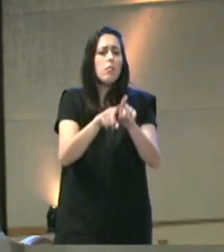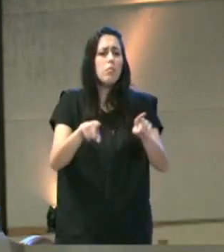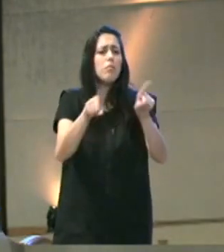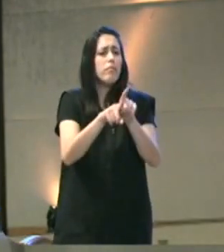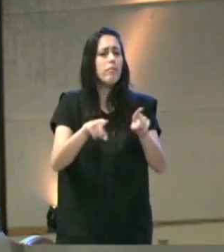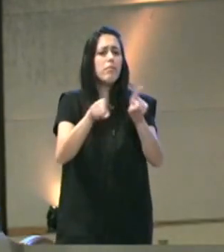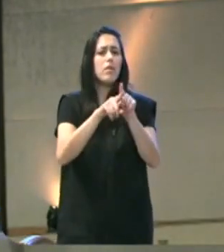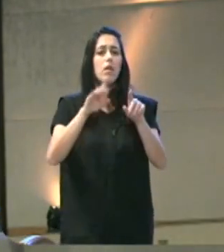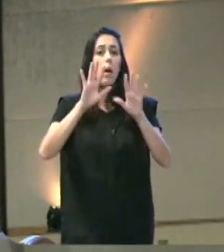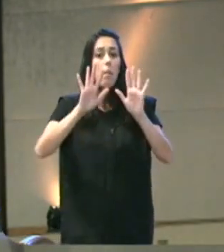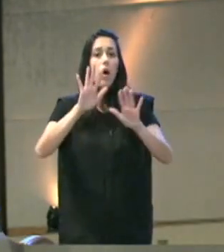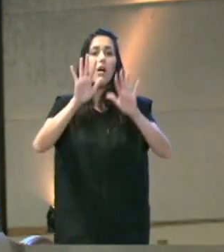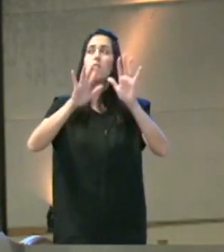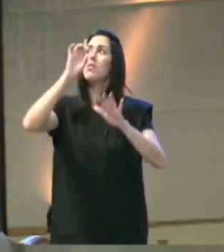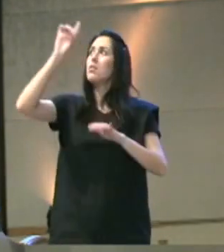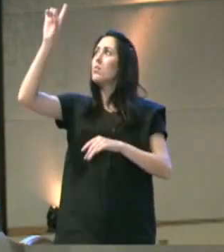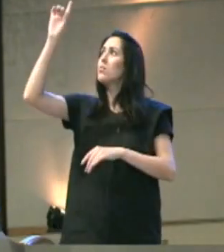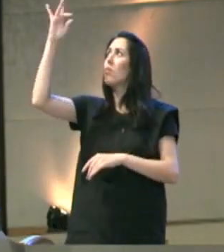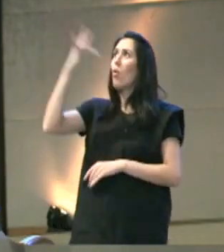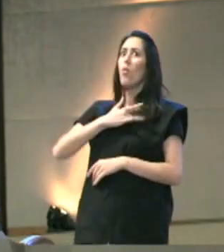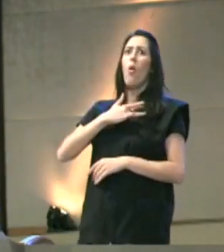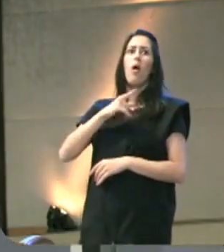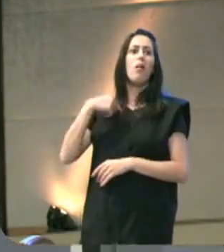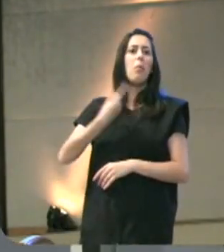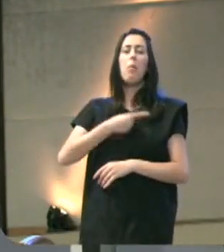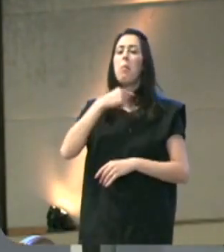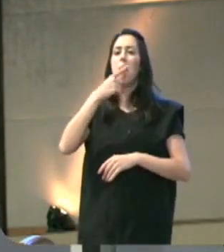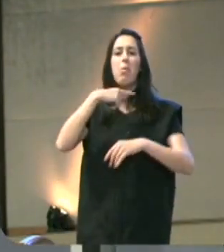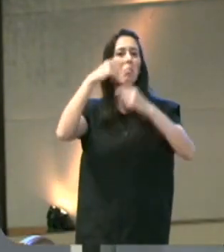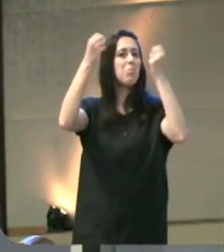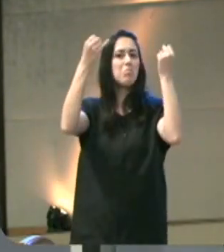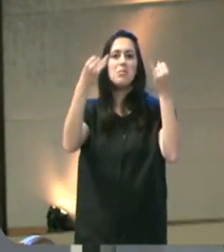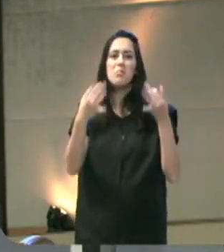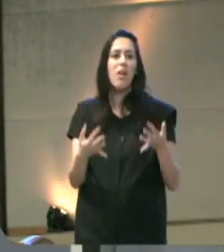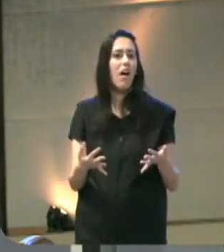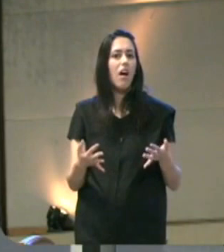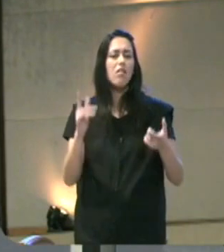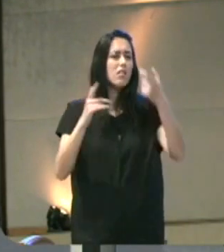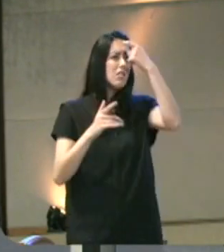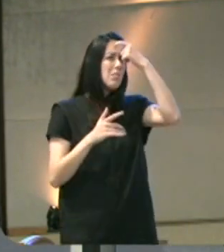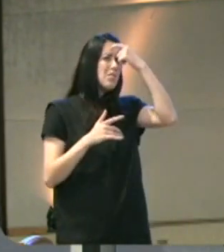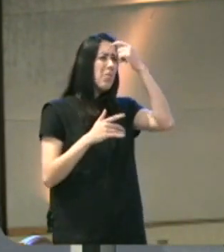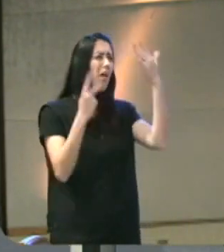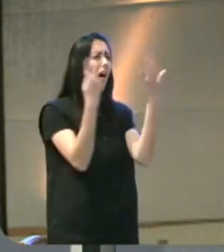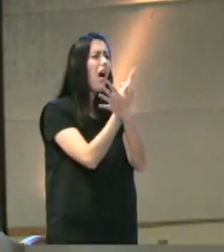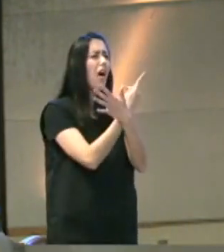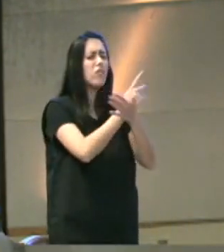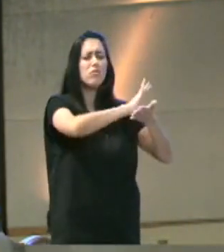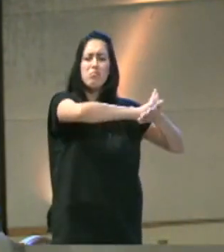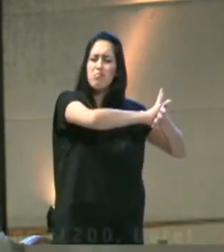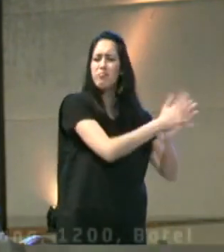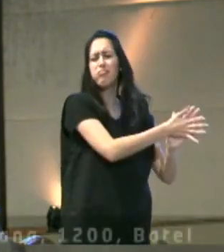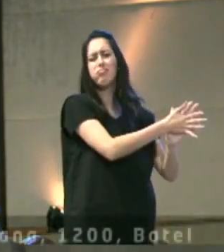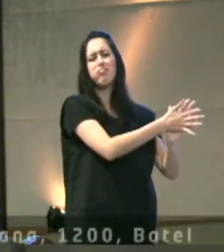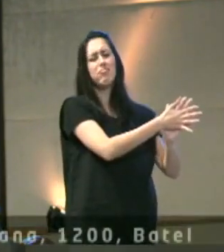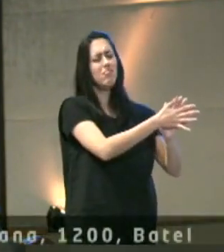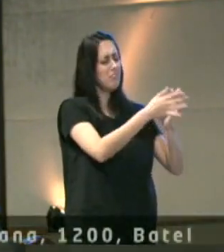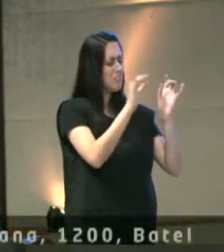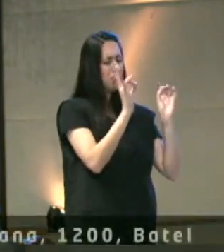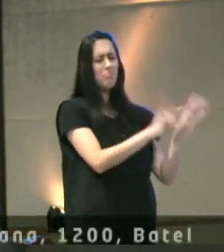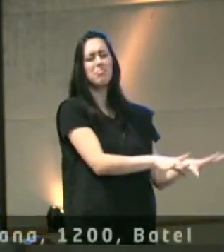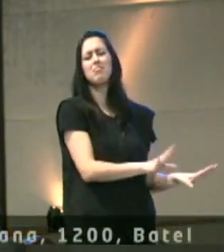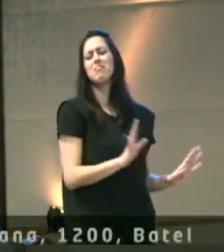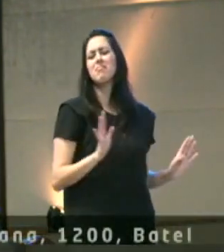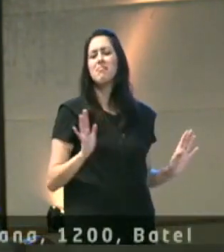gente não sabe explicar. Aquela fortaleza cai. E eu acho tremendo o restante daquele verso que diz